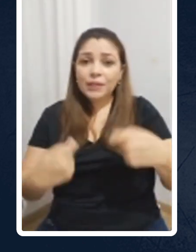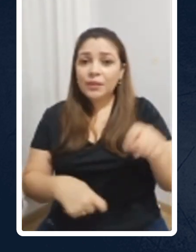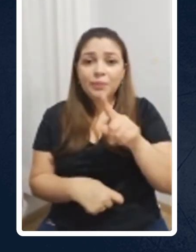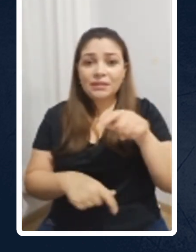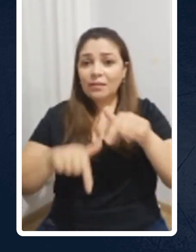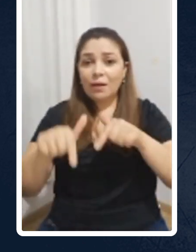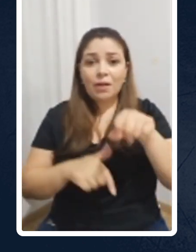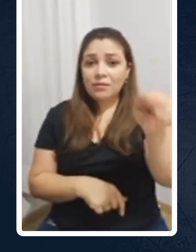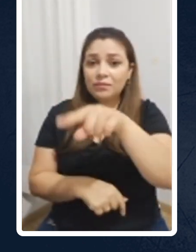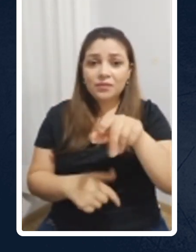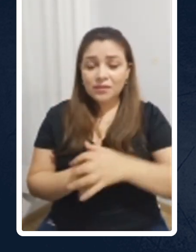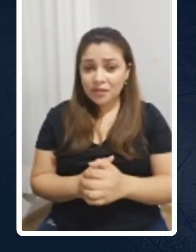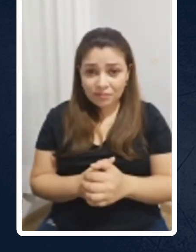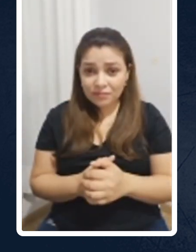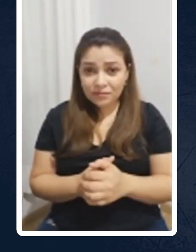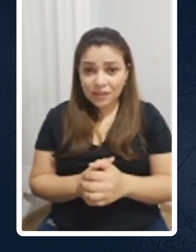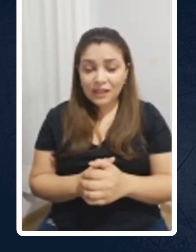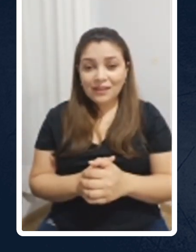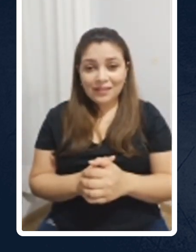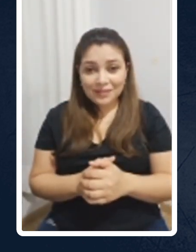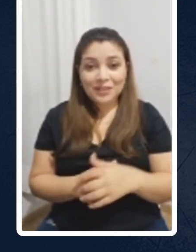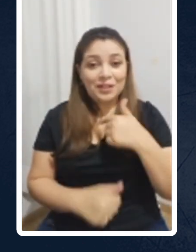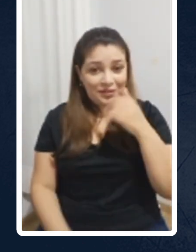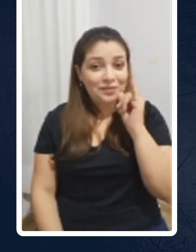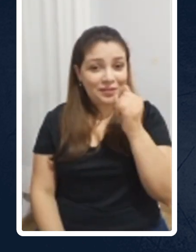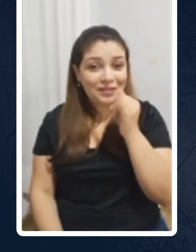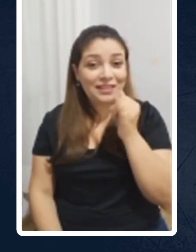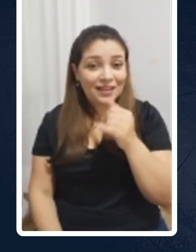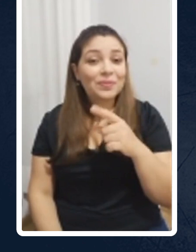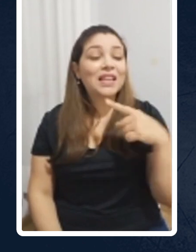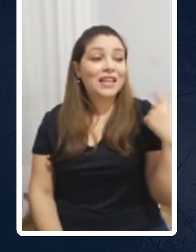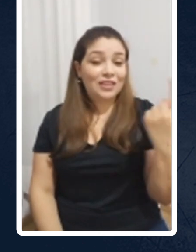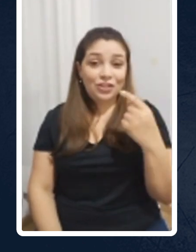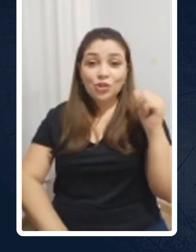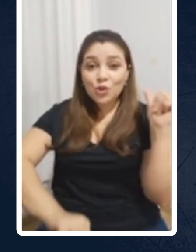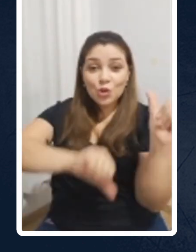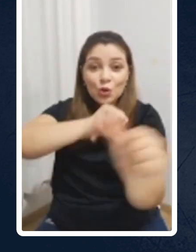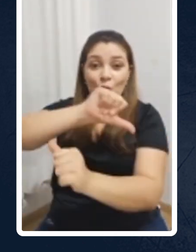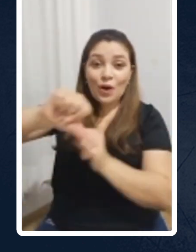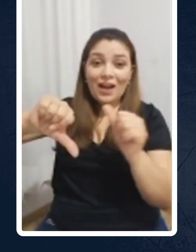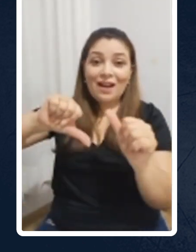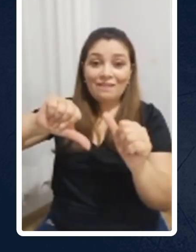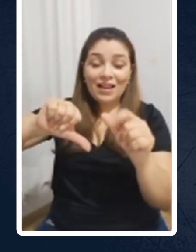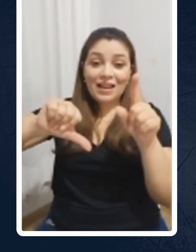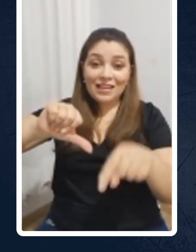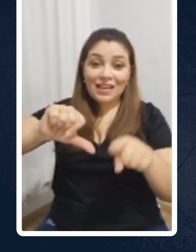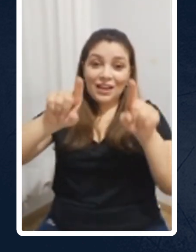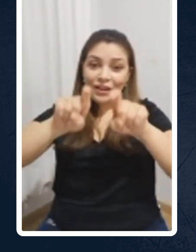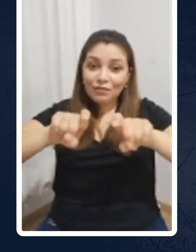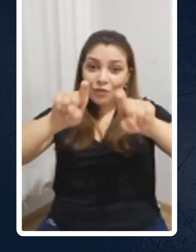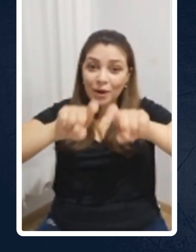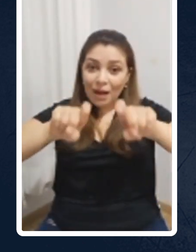gente trocava, eu vou contar, a gente trocava palestras de informática na educação, que era o top, tá?